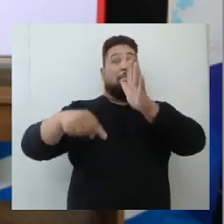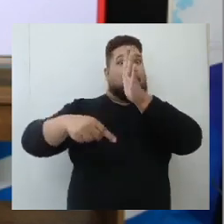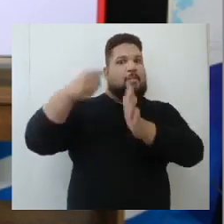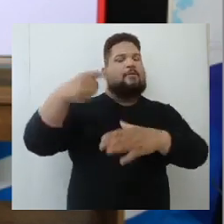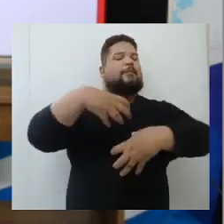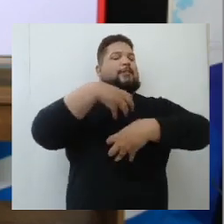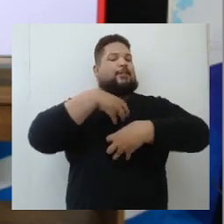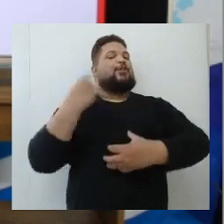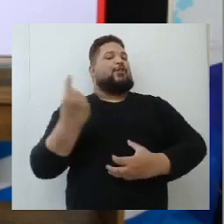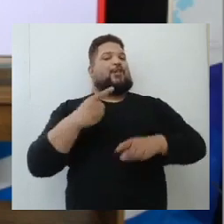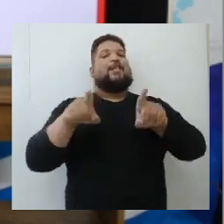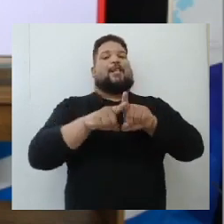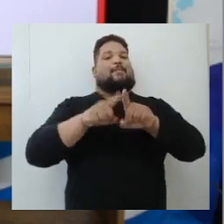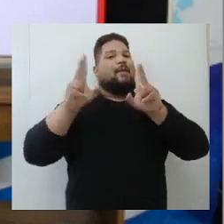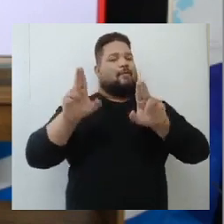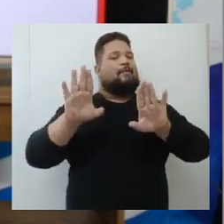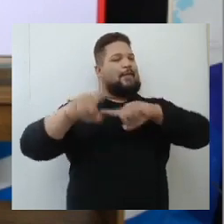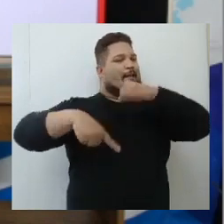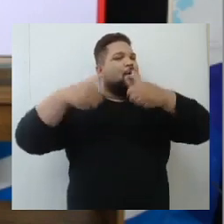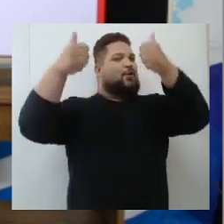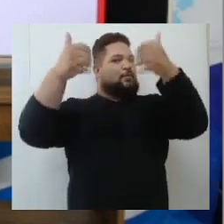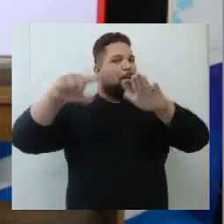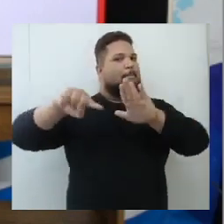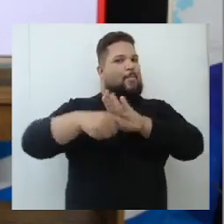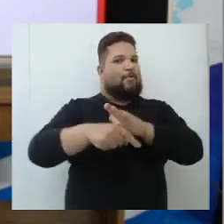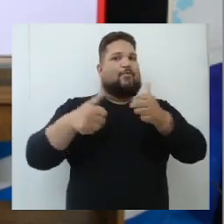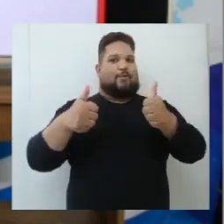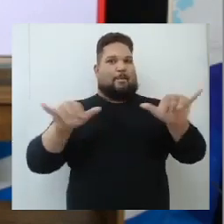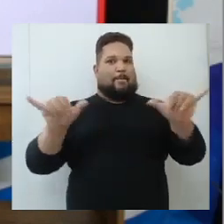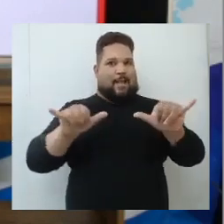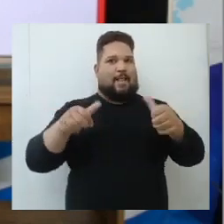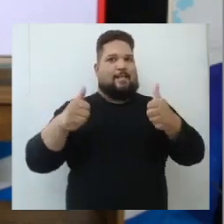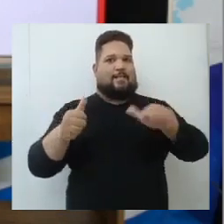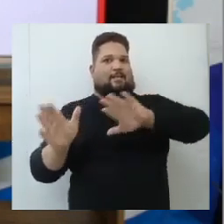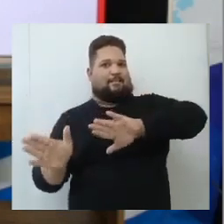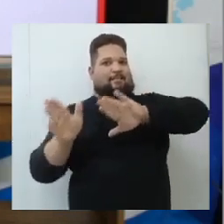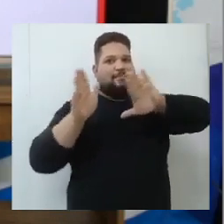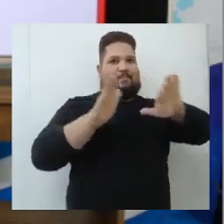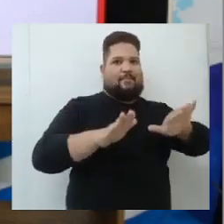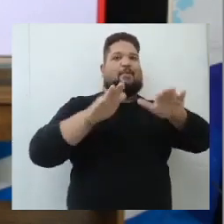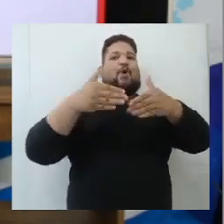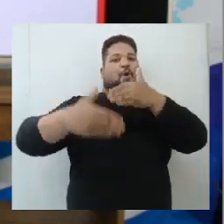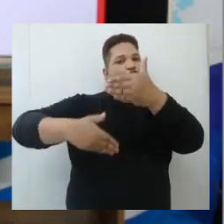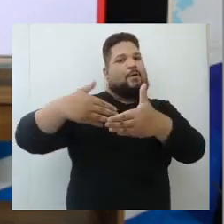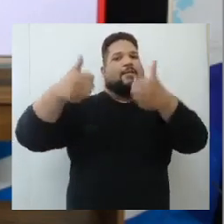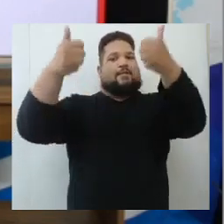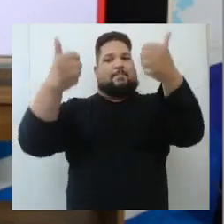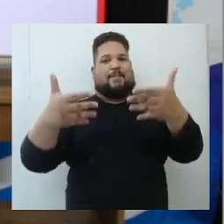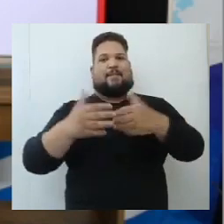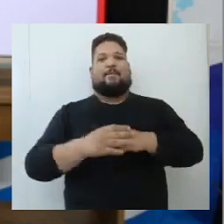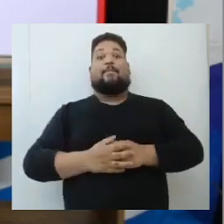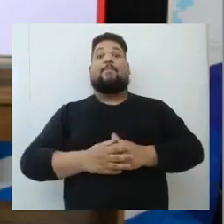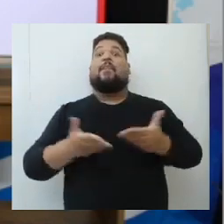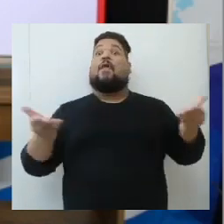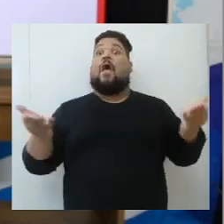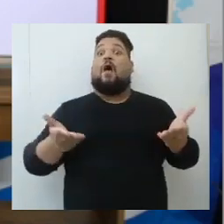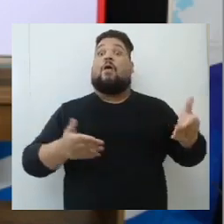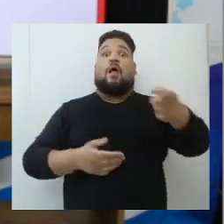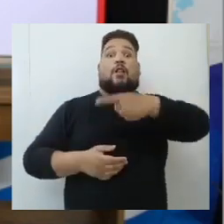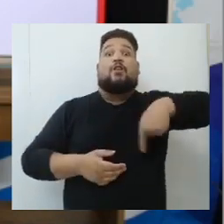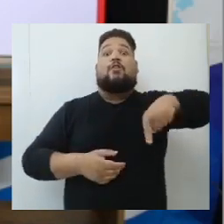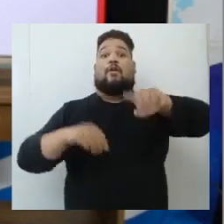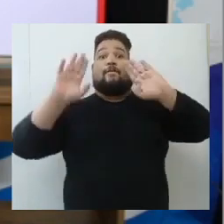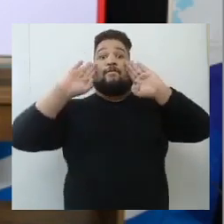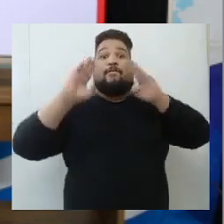disso. Tranquilo? Beleza? Vamos seguir aqui, ó, tá? Agora vamos nos centrar